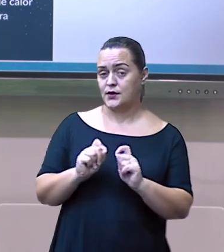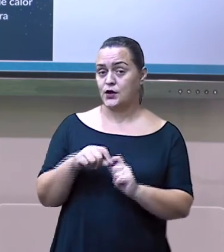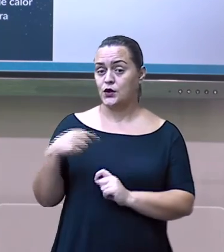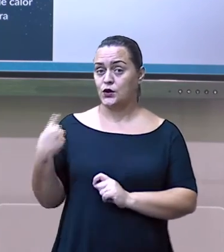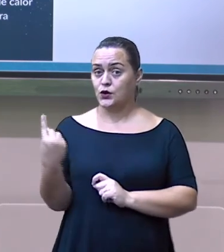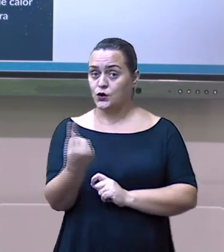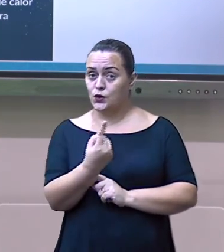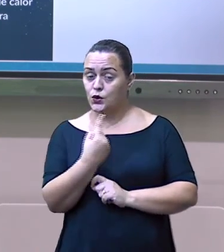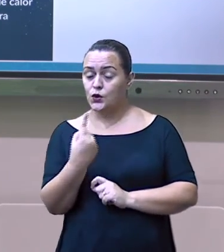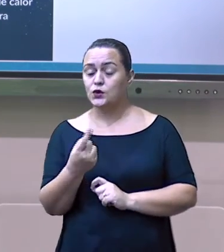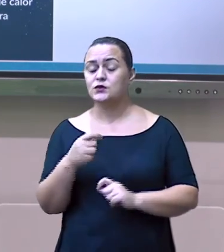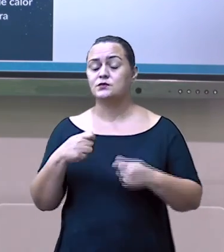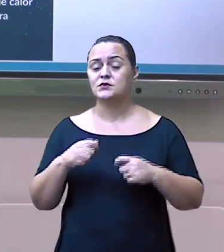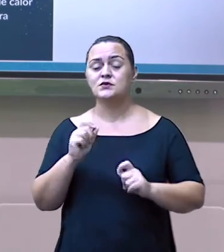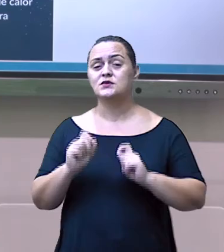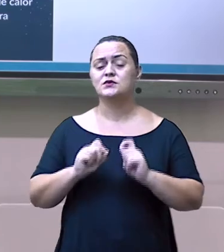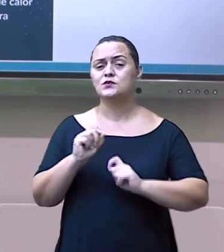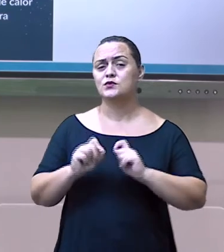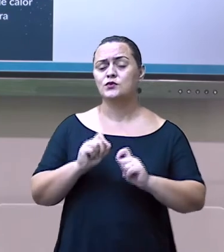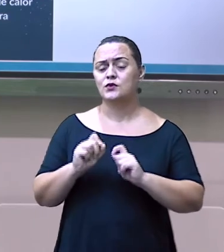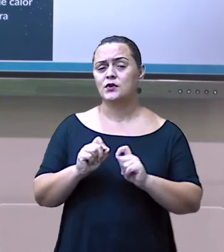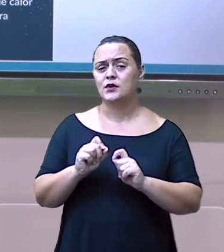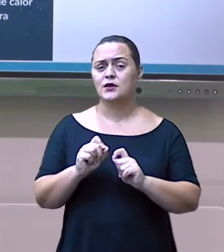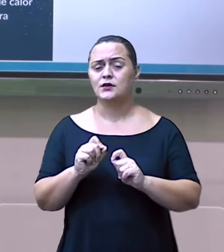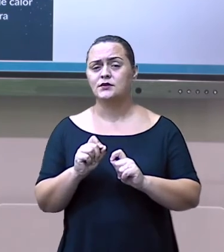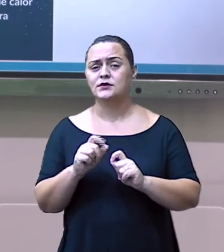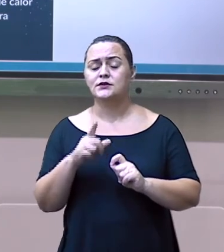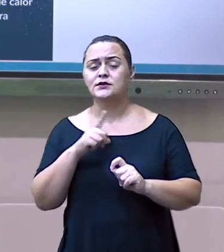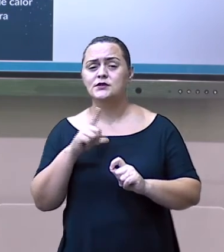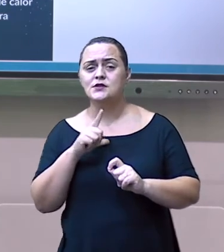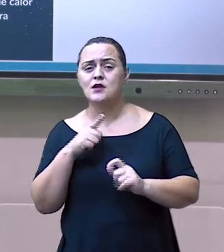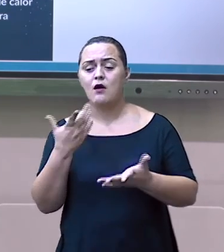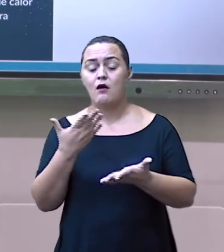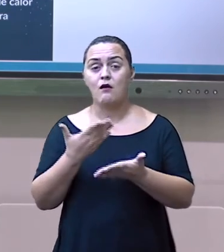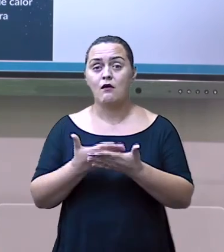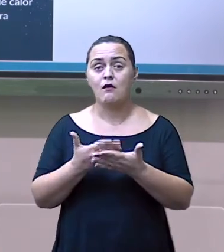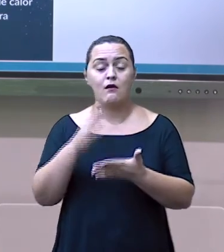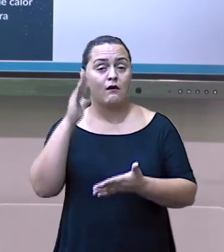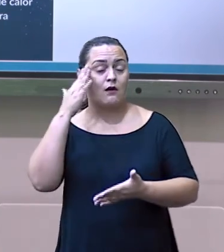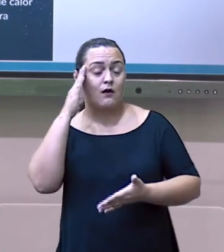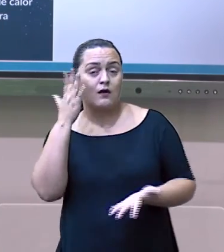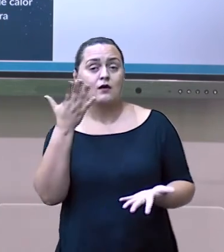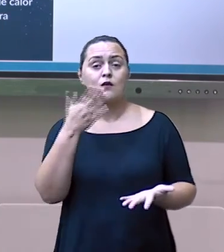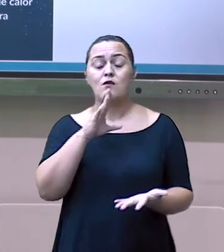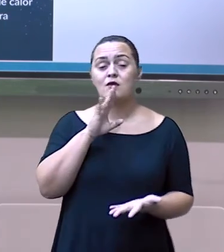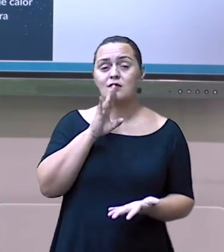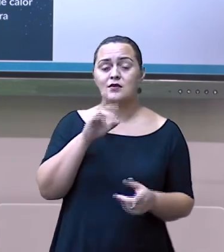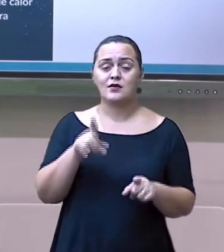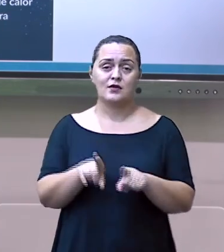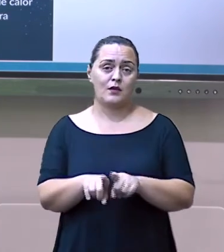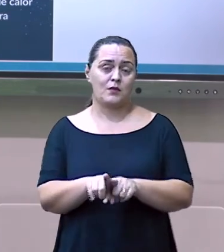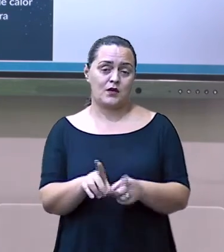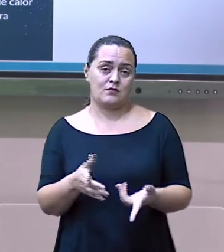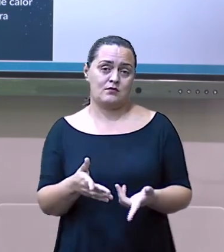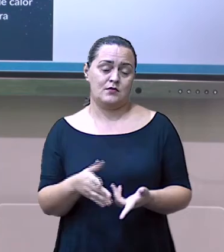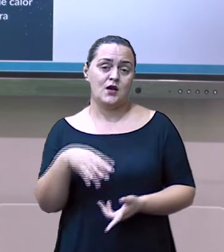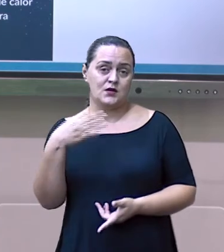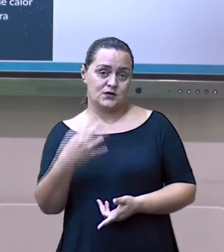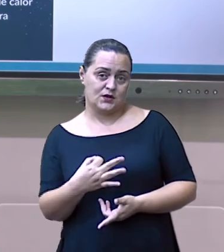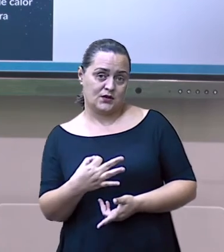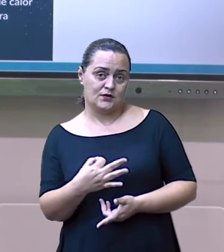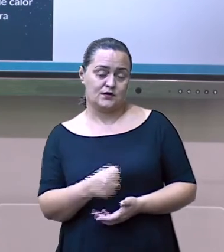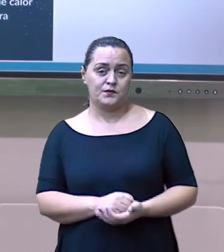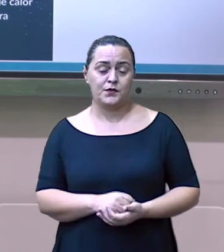faz. Nós não podemos, eu não acredito que ninguém queira voltar aos tempos que as